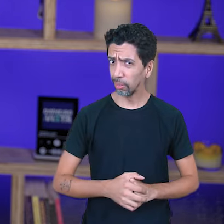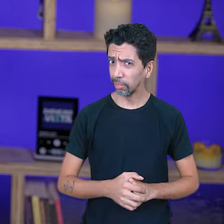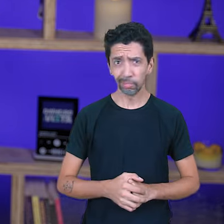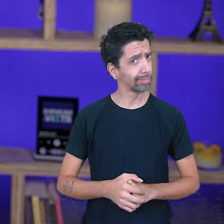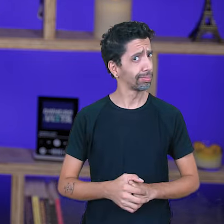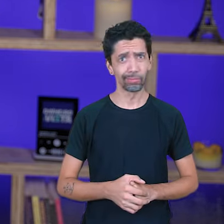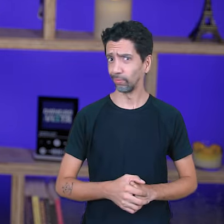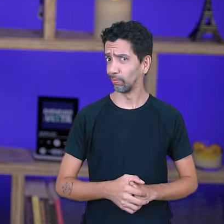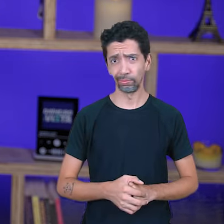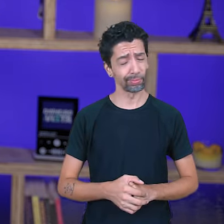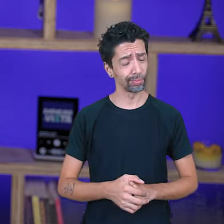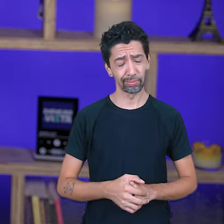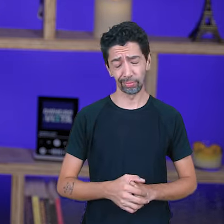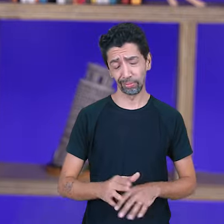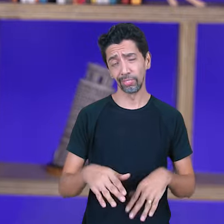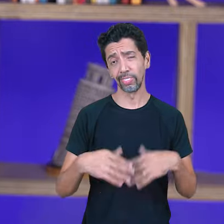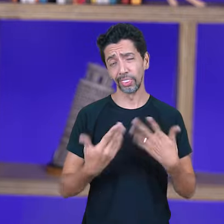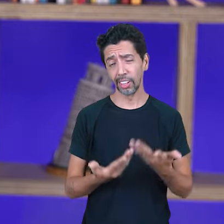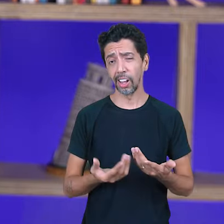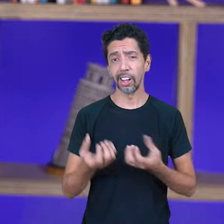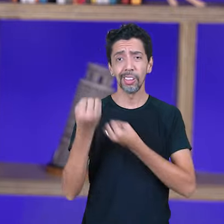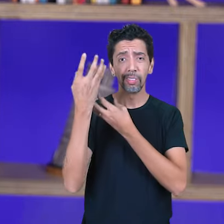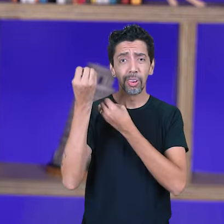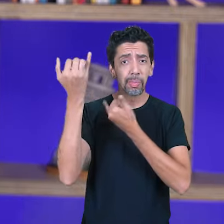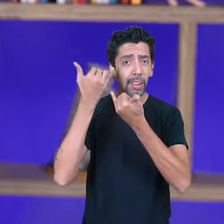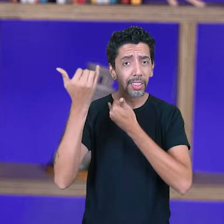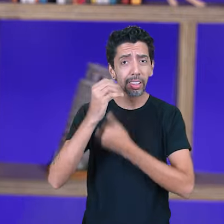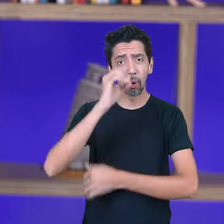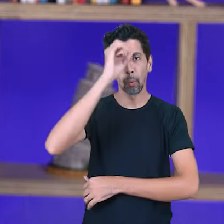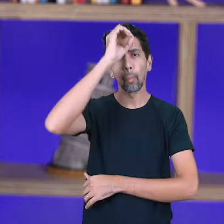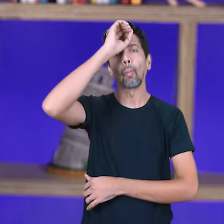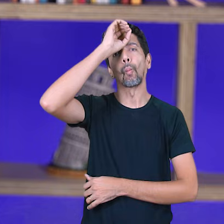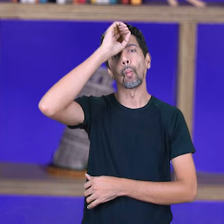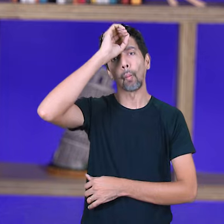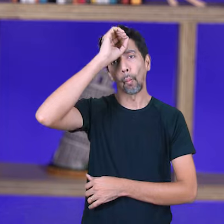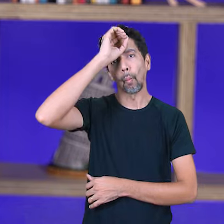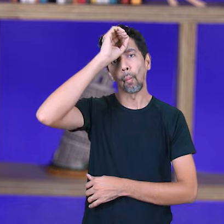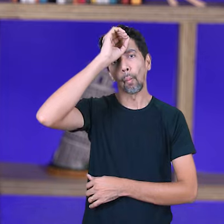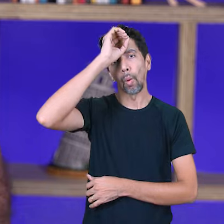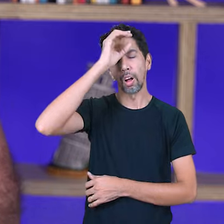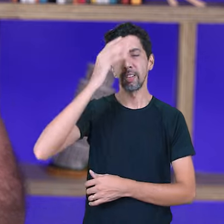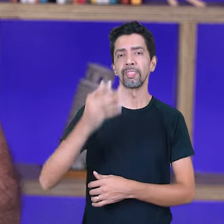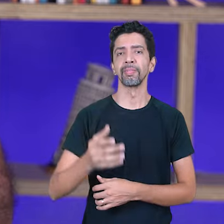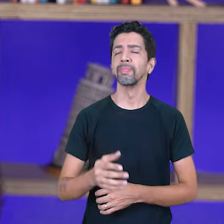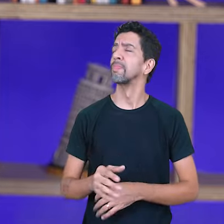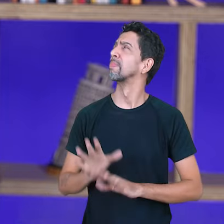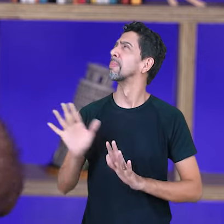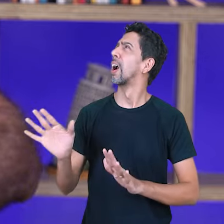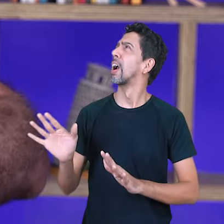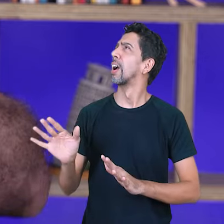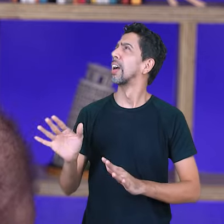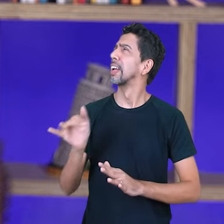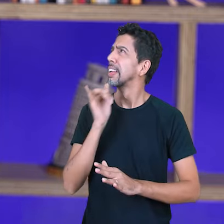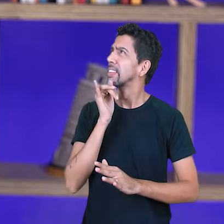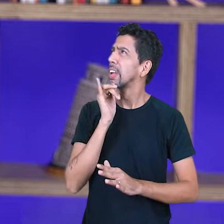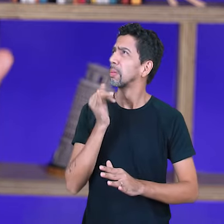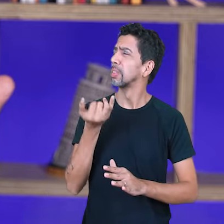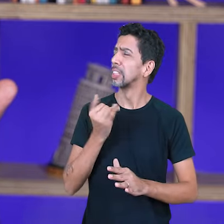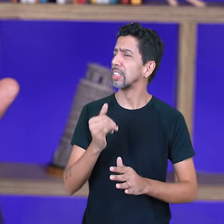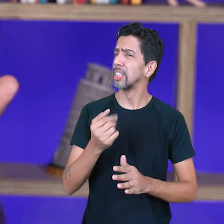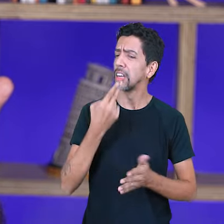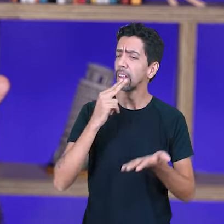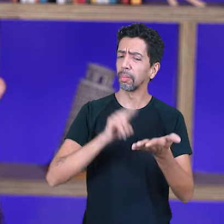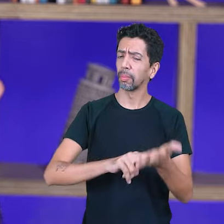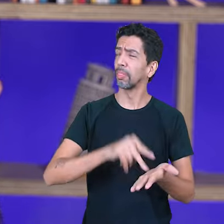ausência desta informação agora Reinaldo Domingos como que é isso quando eu deixo de pagar fatura já